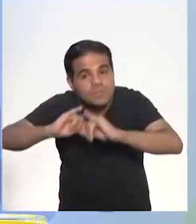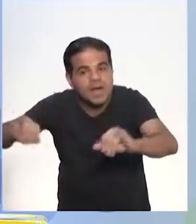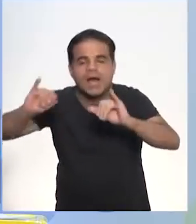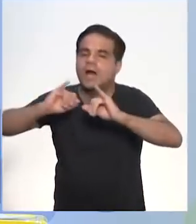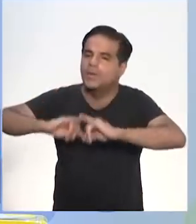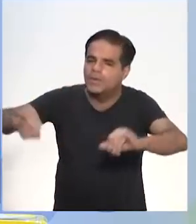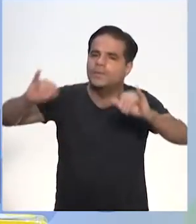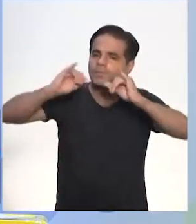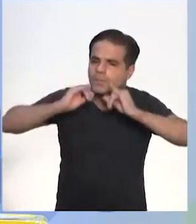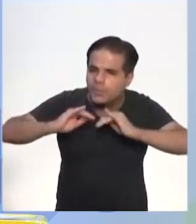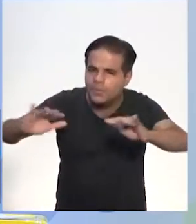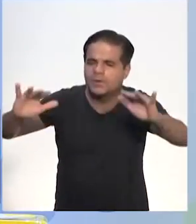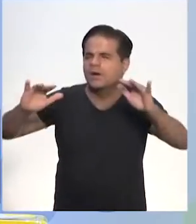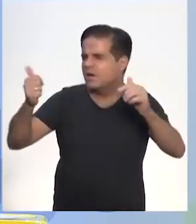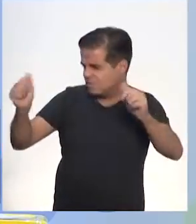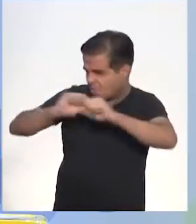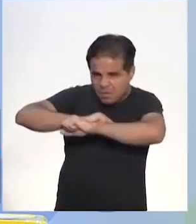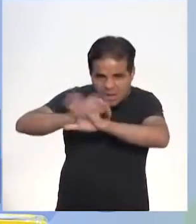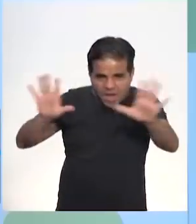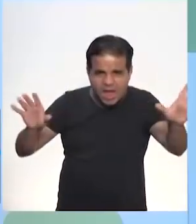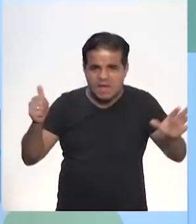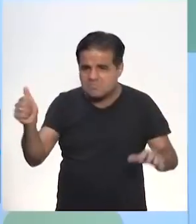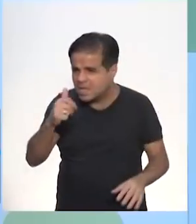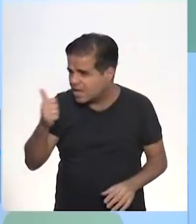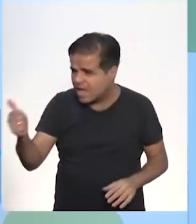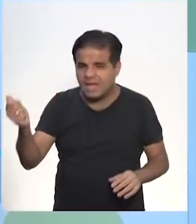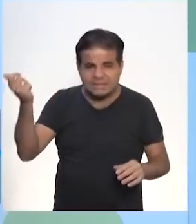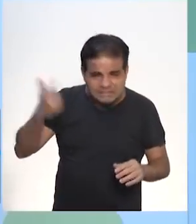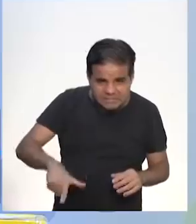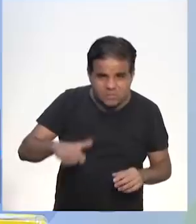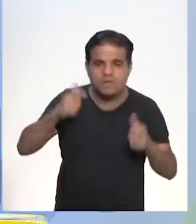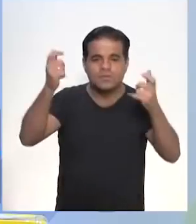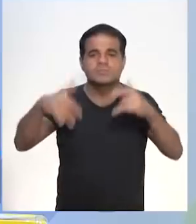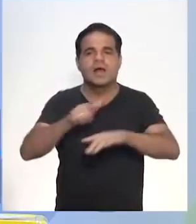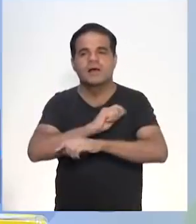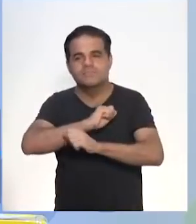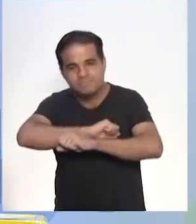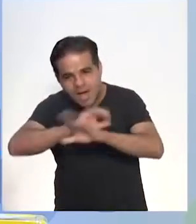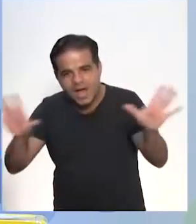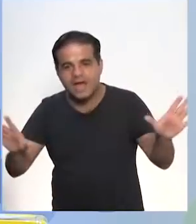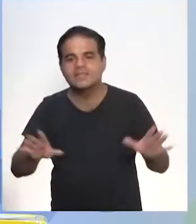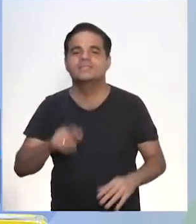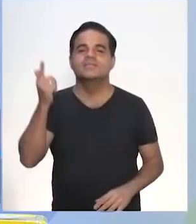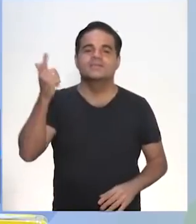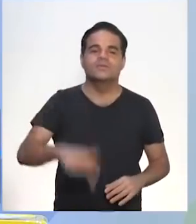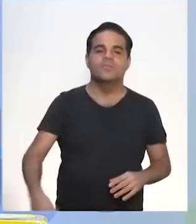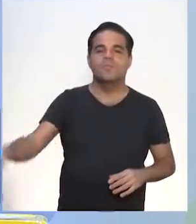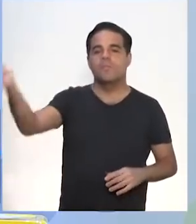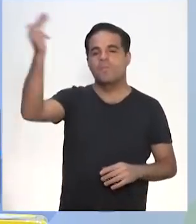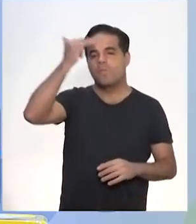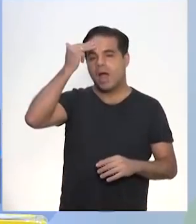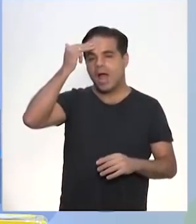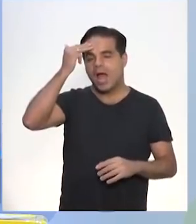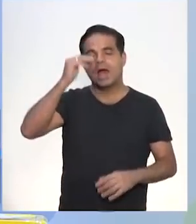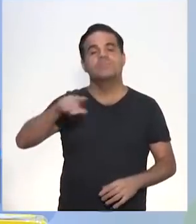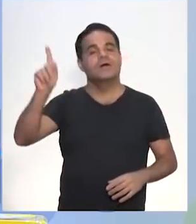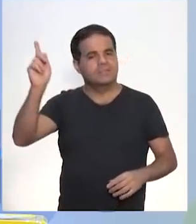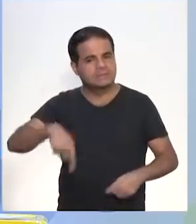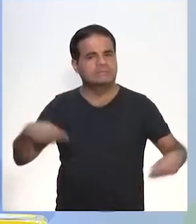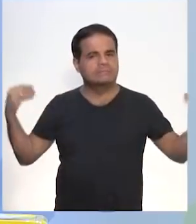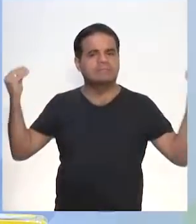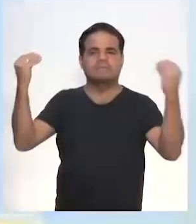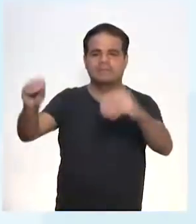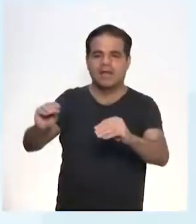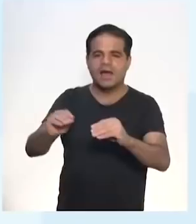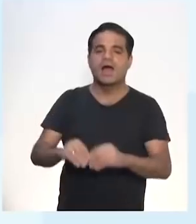ideia através da propaganda. Ficou claro, prof? Ficou claro. Eu vou explicar sim. mais um pouquinho, ó. Agora sim, fazendo o mapa mental lá de propaganda, pode pôr na Isso